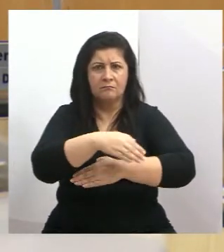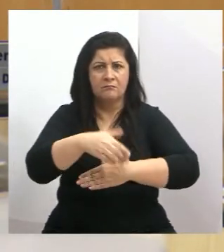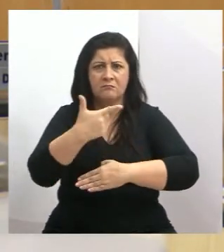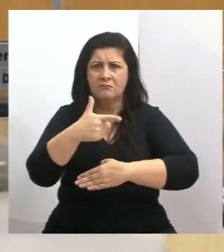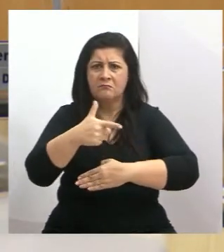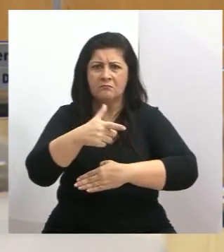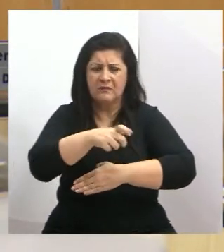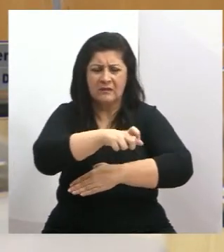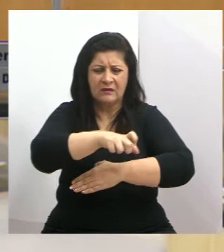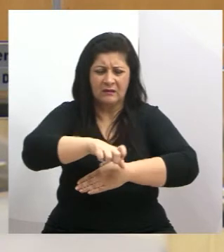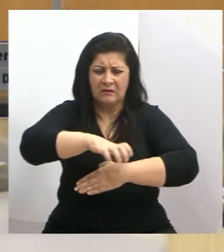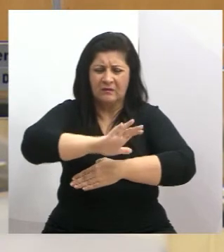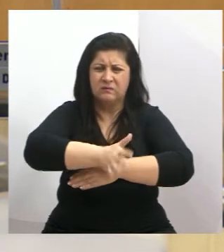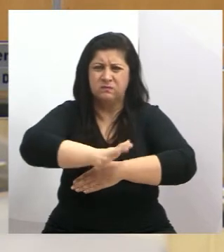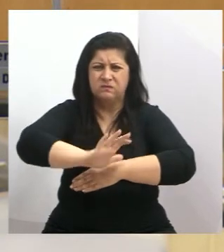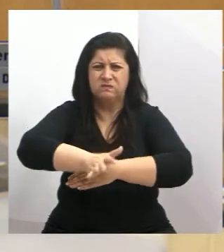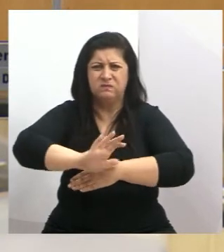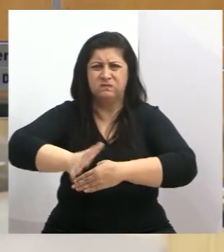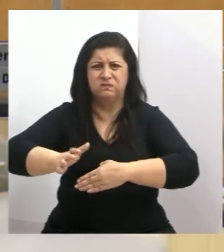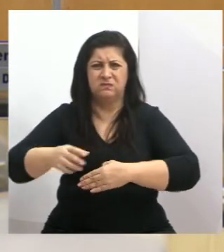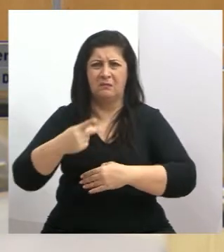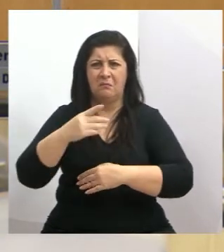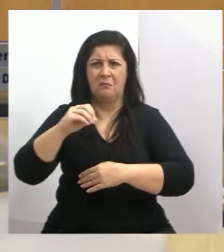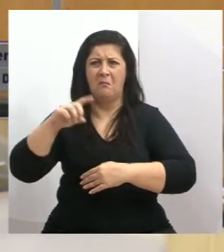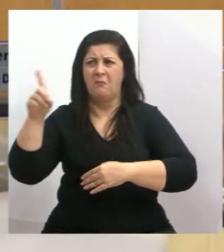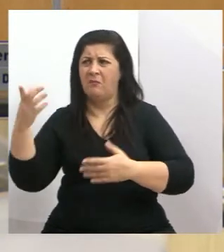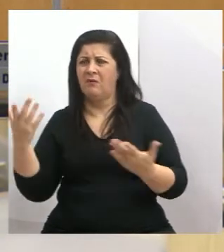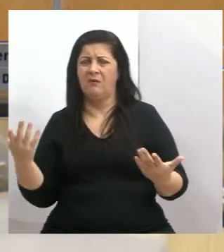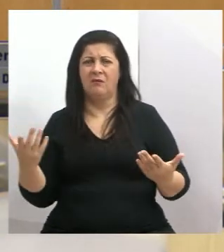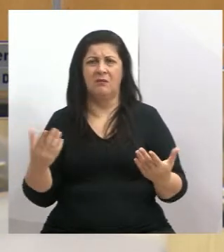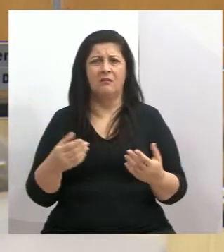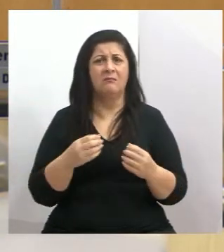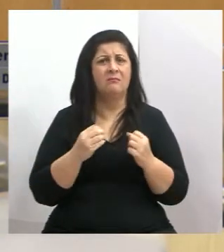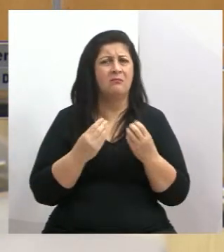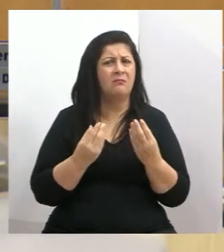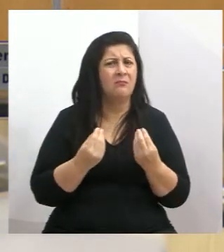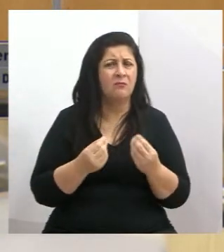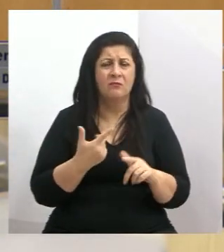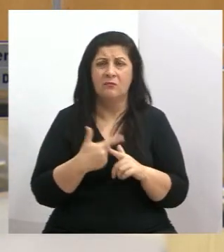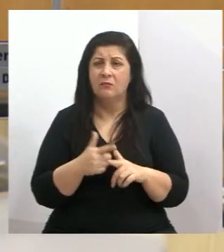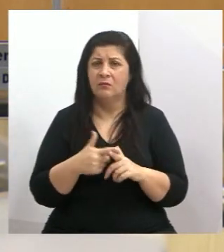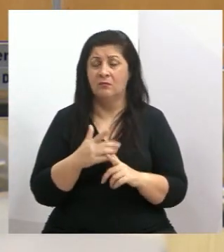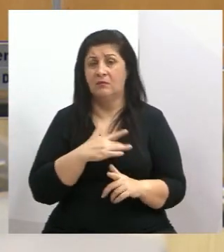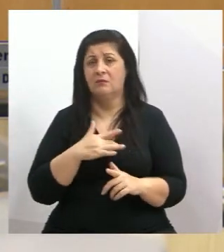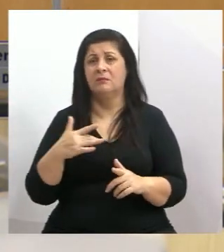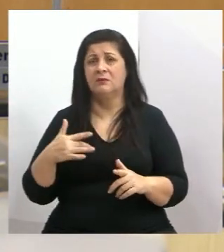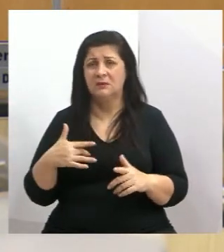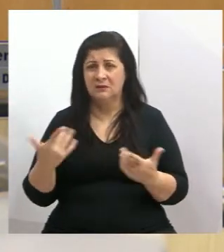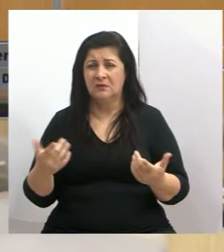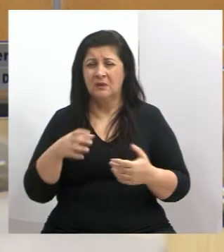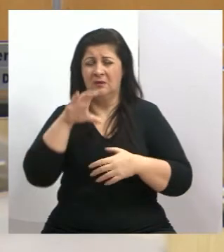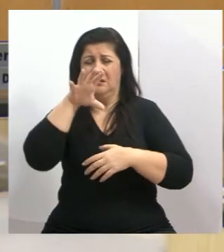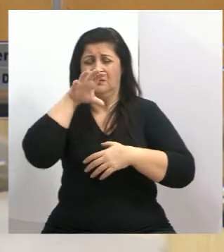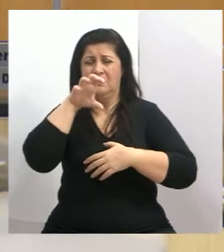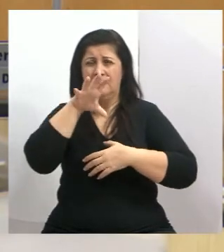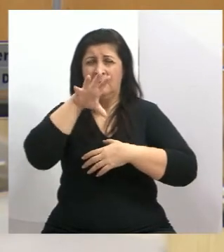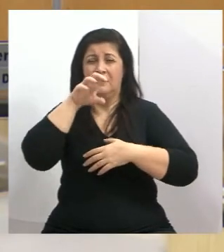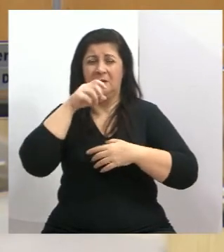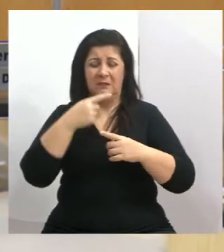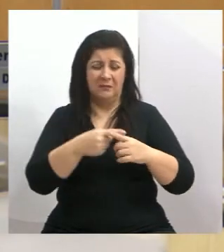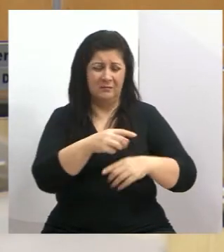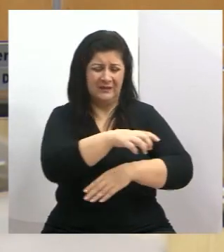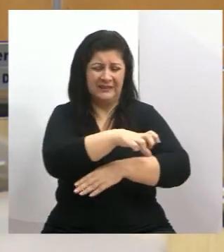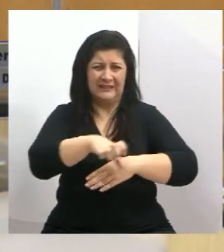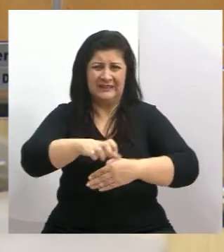têm pavimentação e onde a poeira das estradas pode causar diversos problemas de saúde sobretudo doenças respiratórias